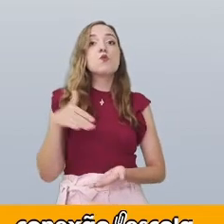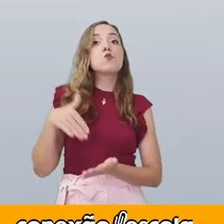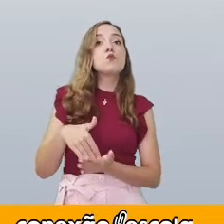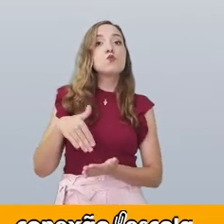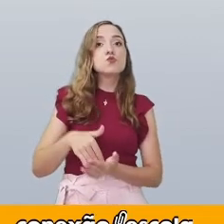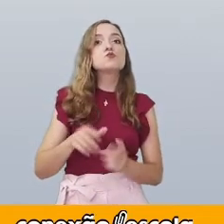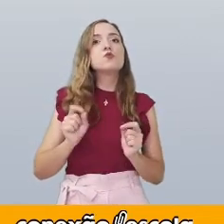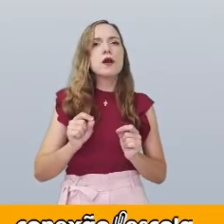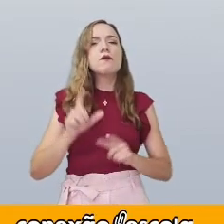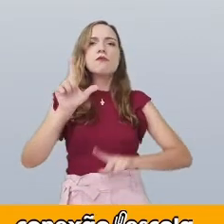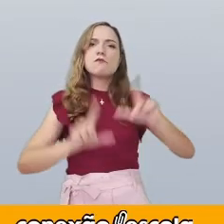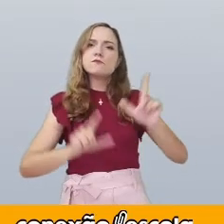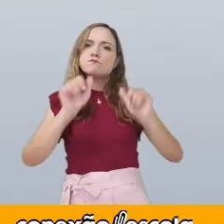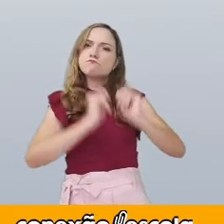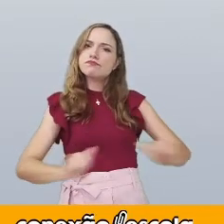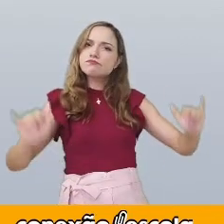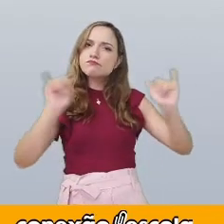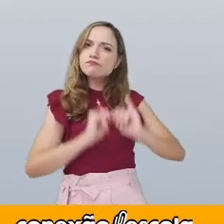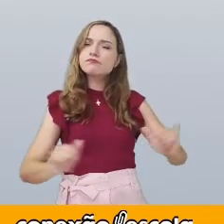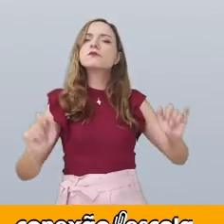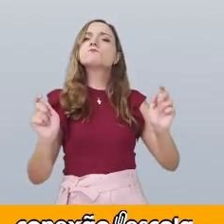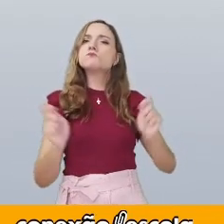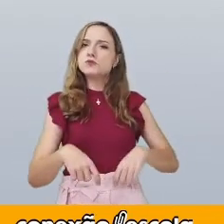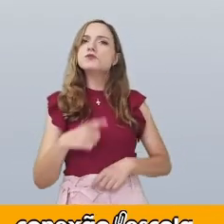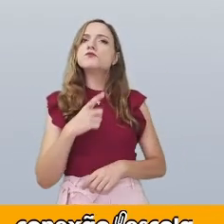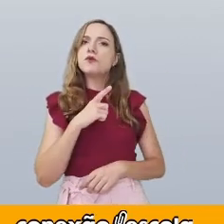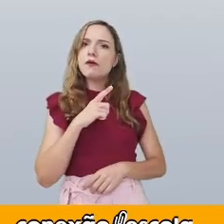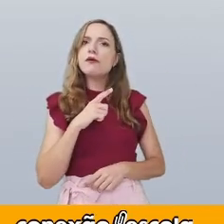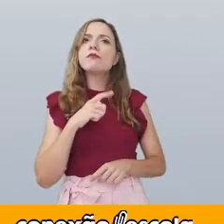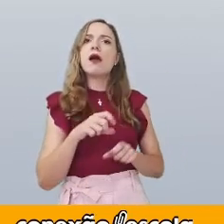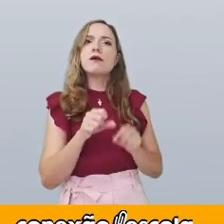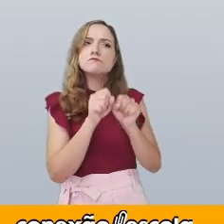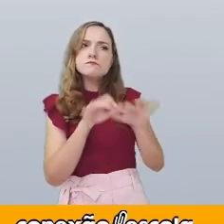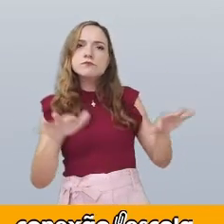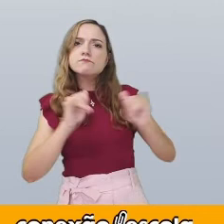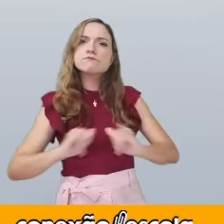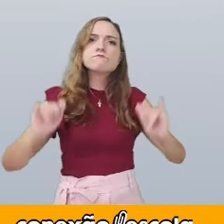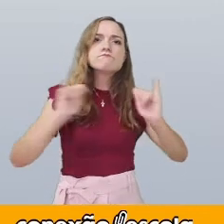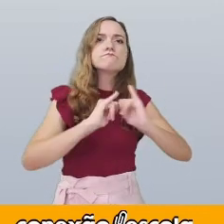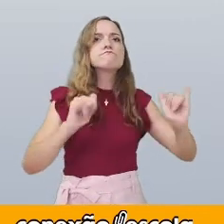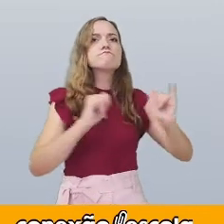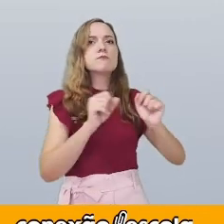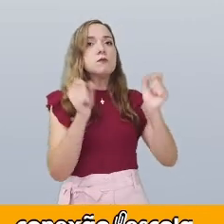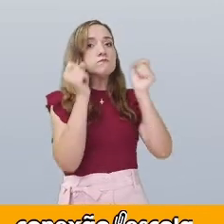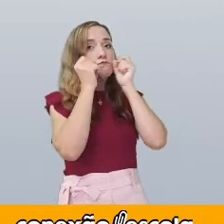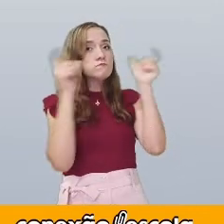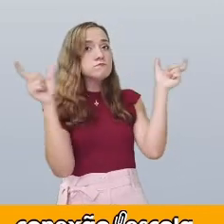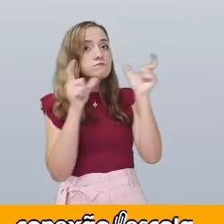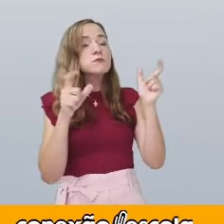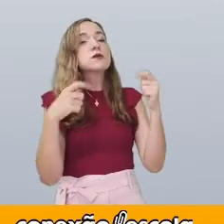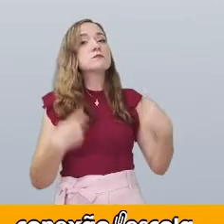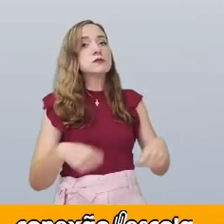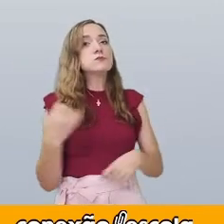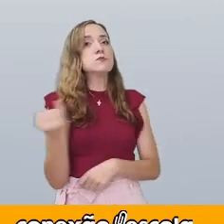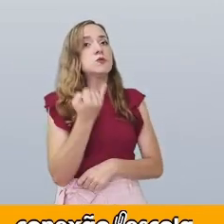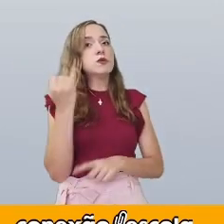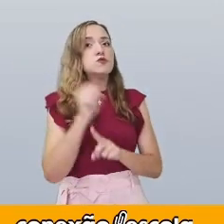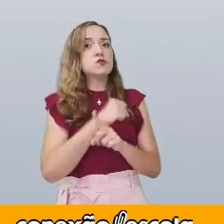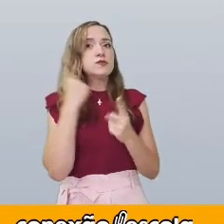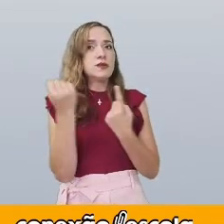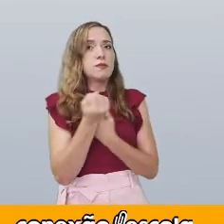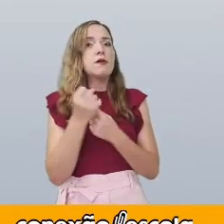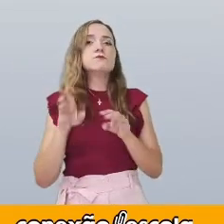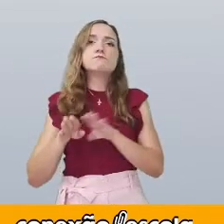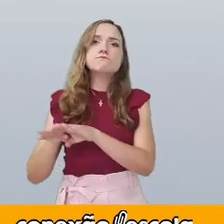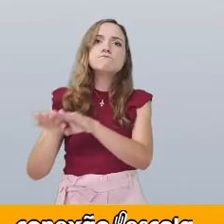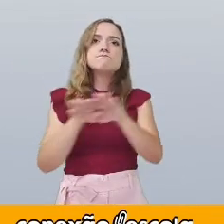a mídia pode veicular informações sobre a importância de uma sociedade igualitária por